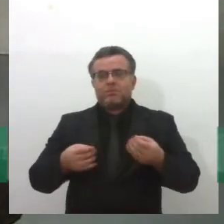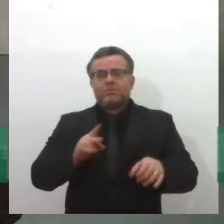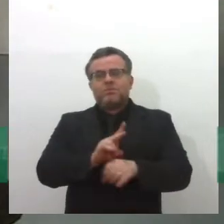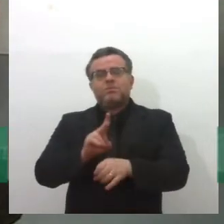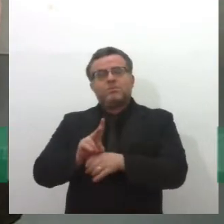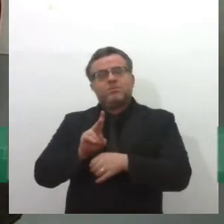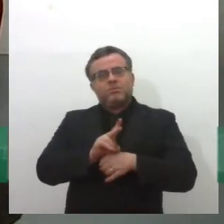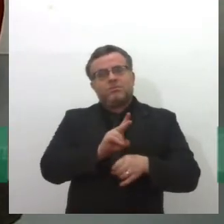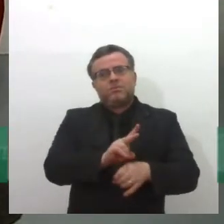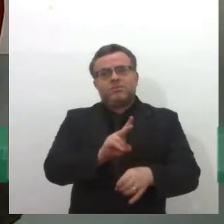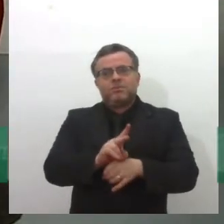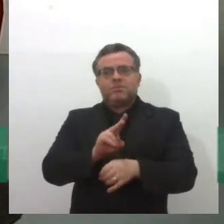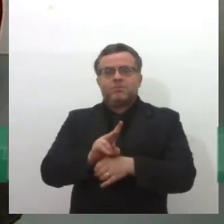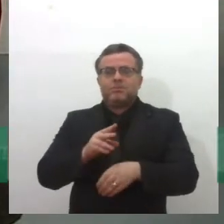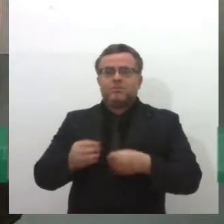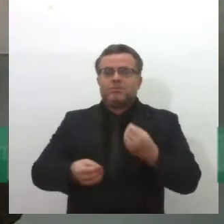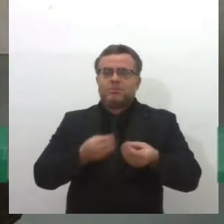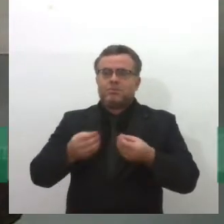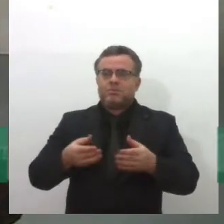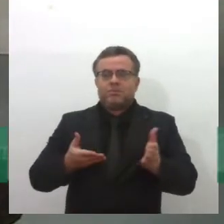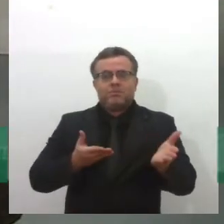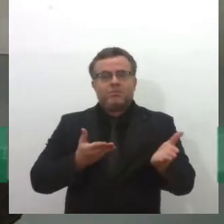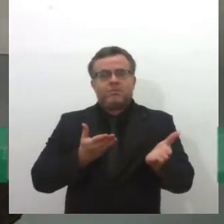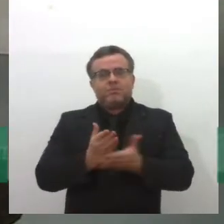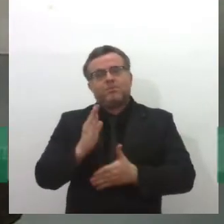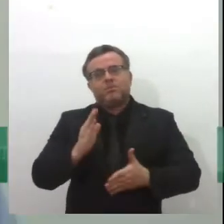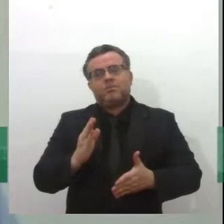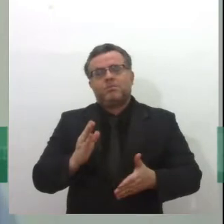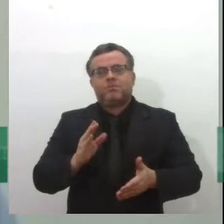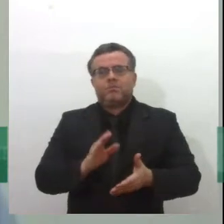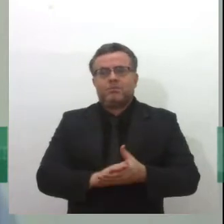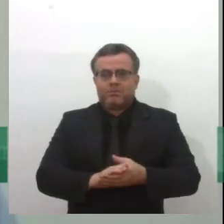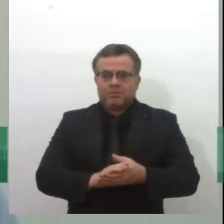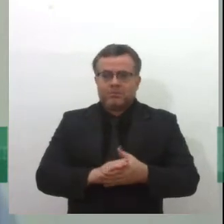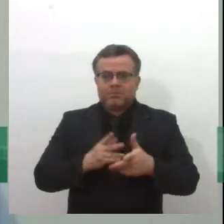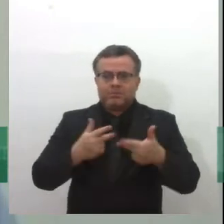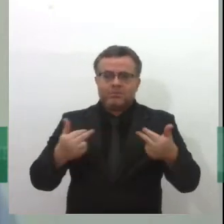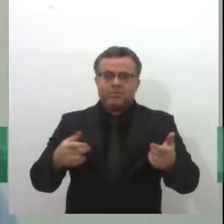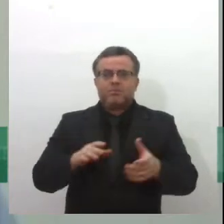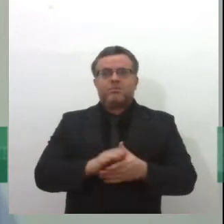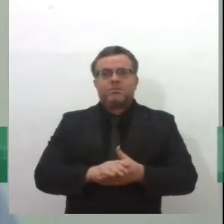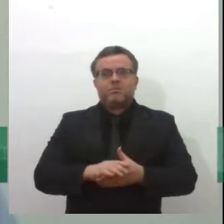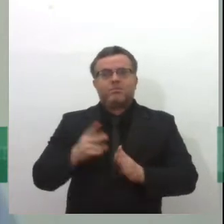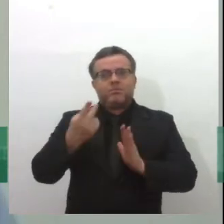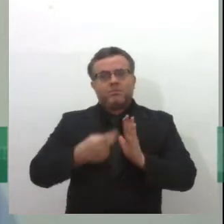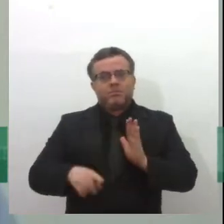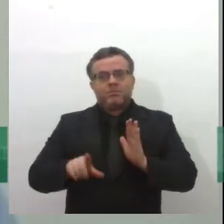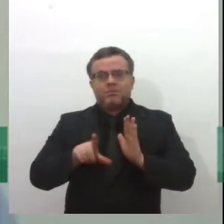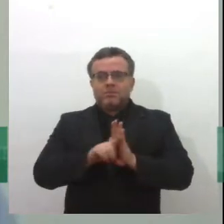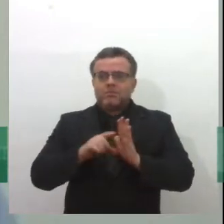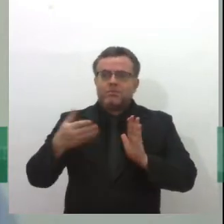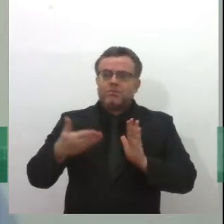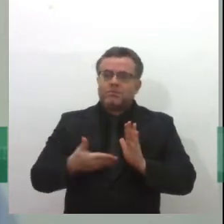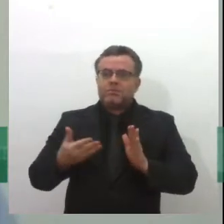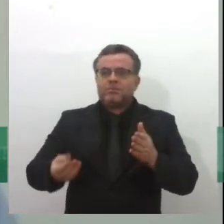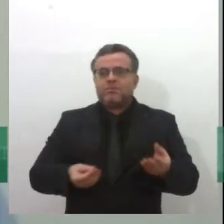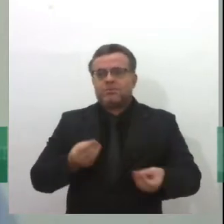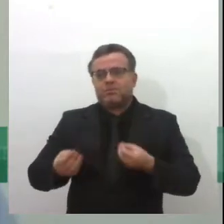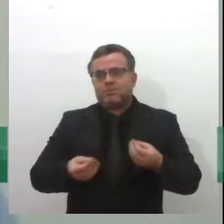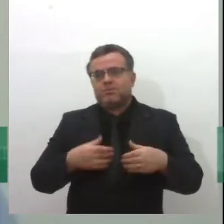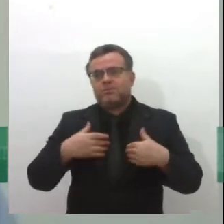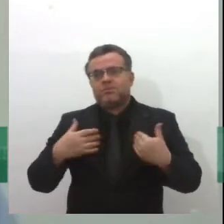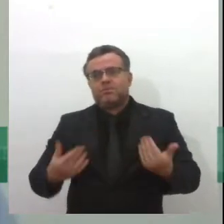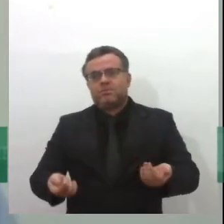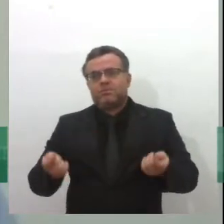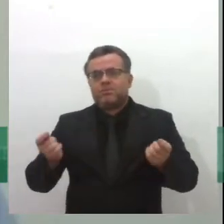pede o projeto caso ele seja aprovado? Pelo que está posto no projeto, não está se querendo a inserção